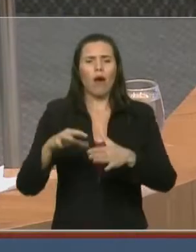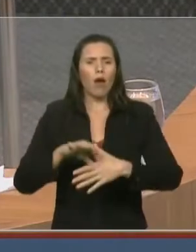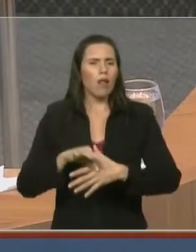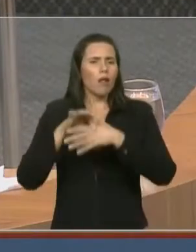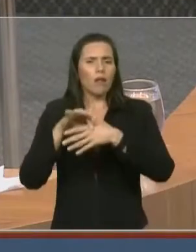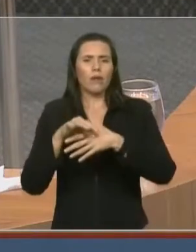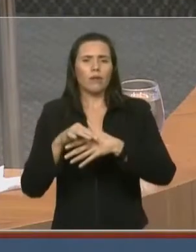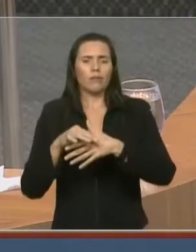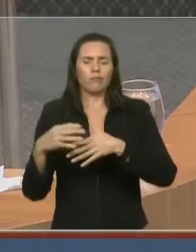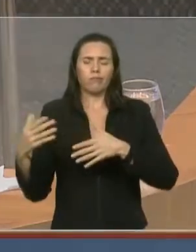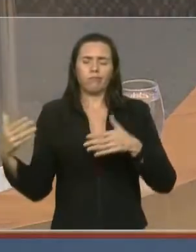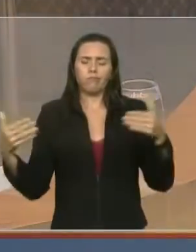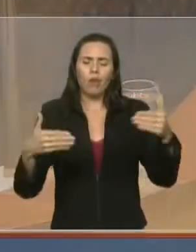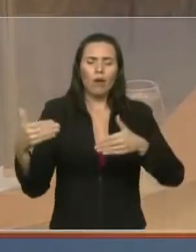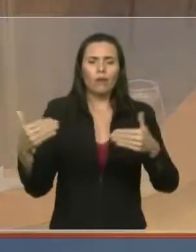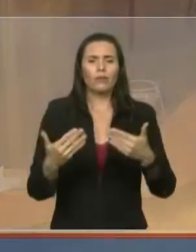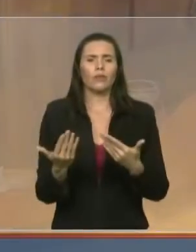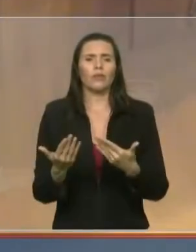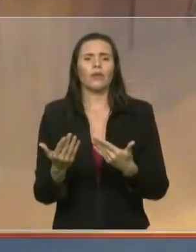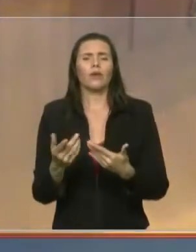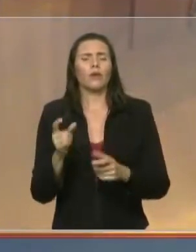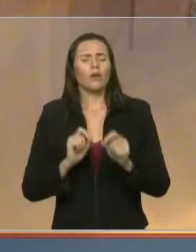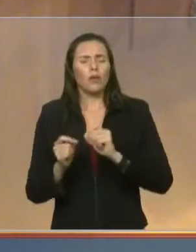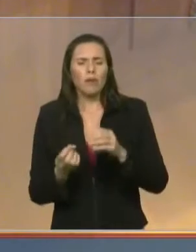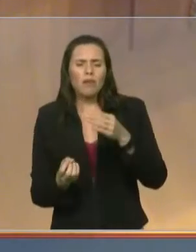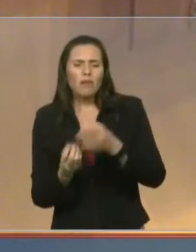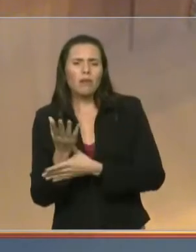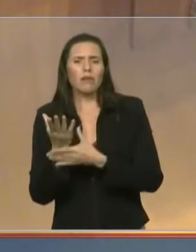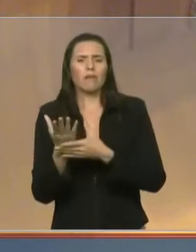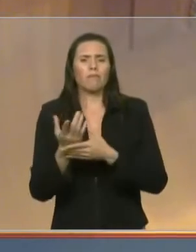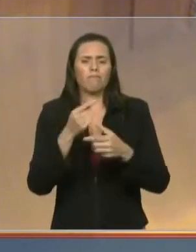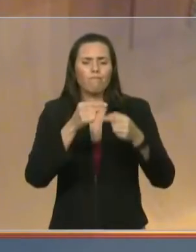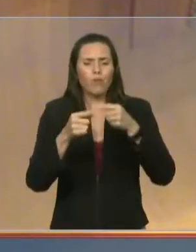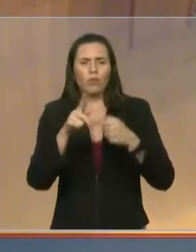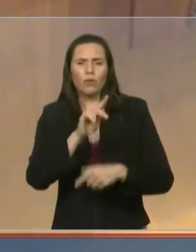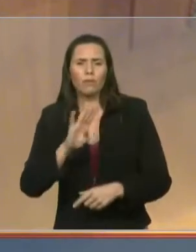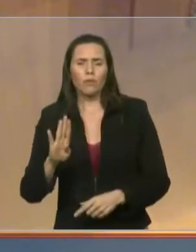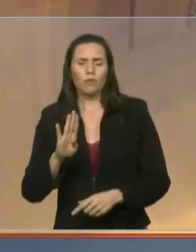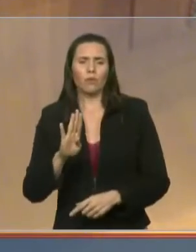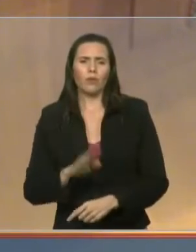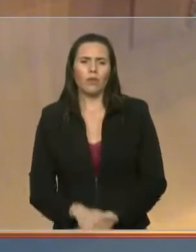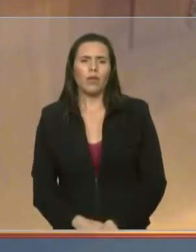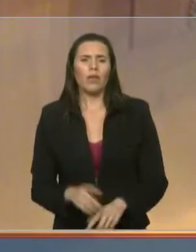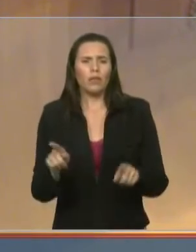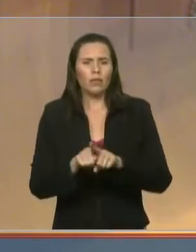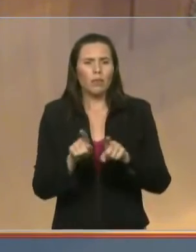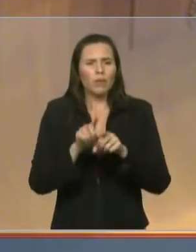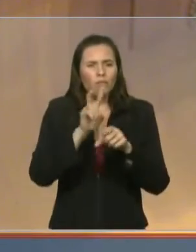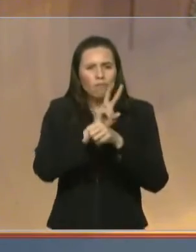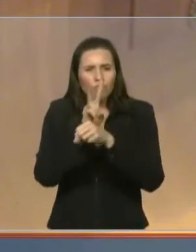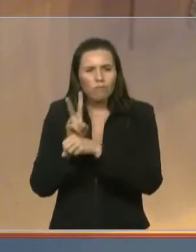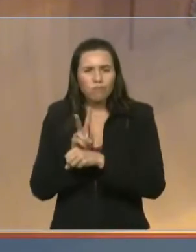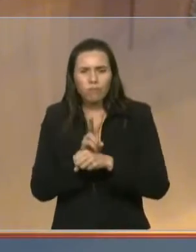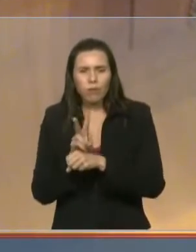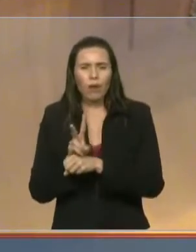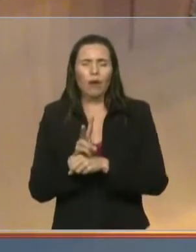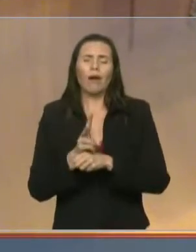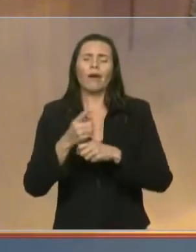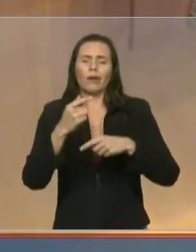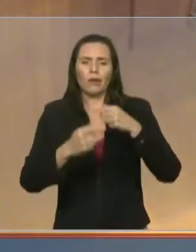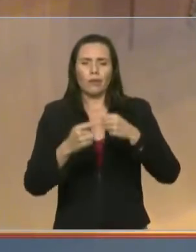na formulação, na implementação e no controle das políticas públicas. Por isso que eu